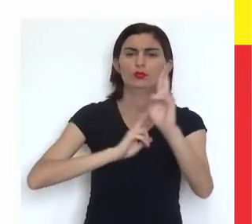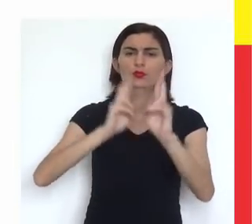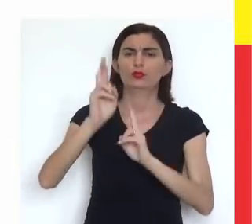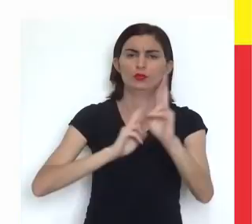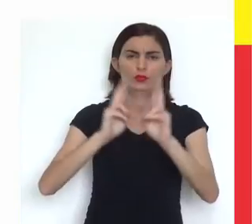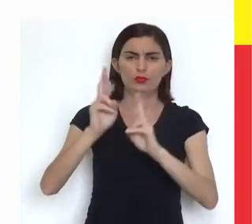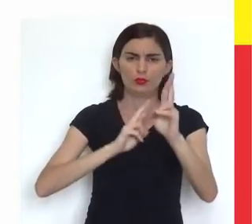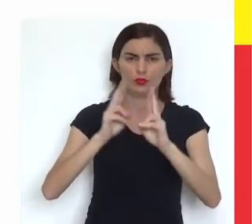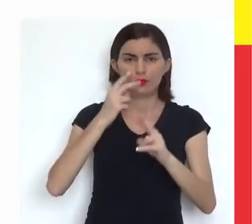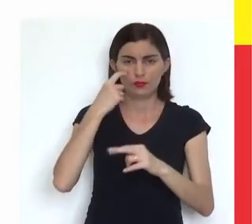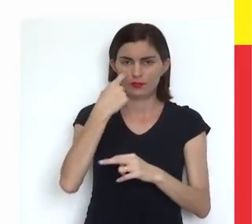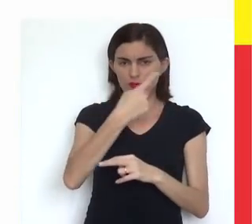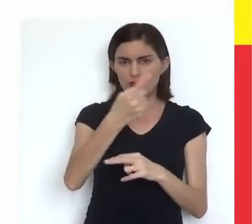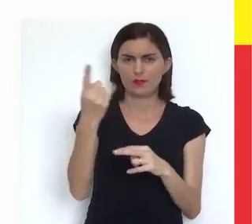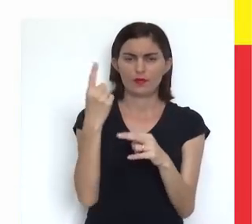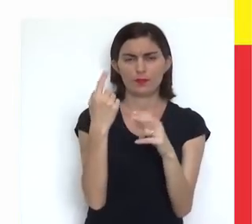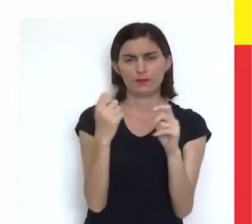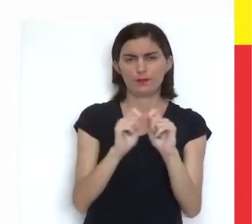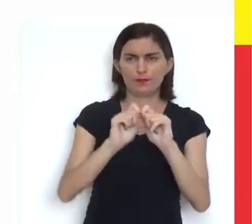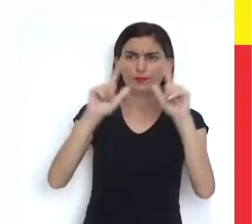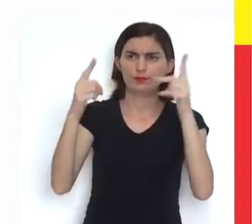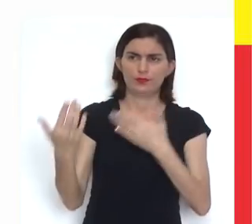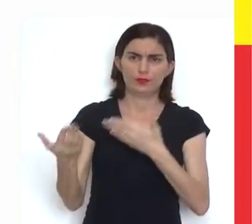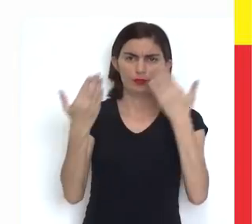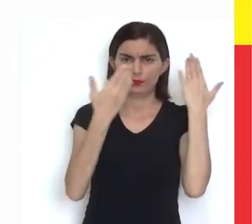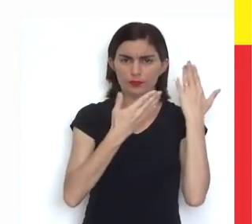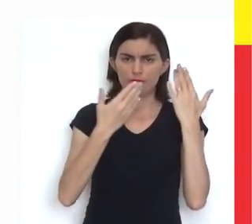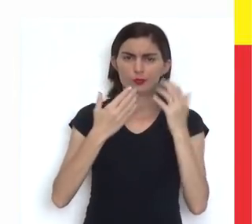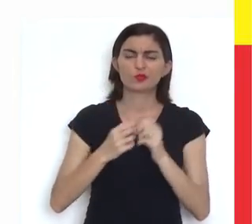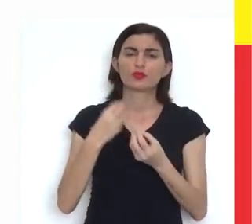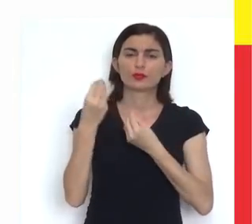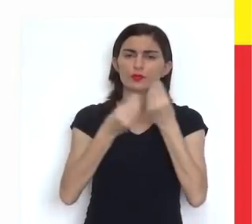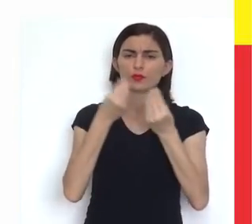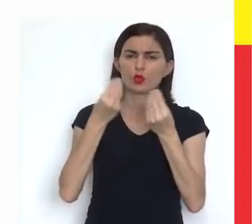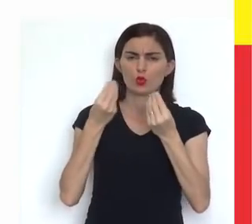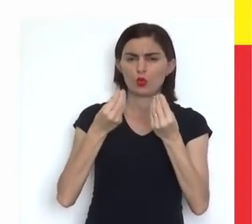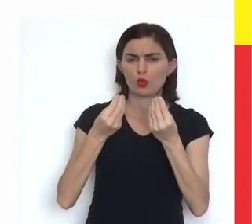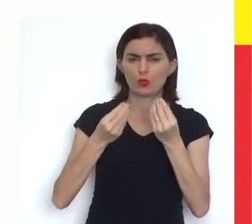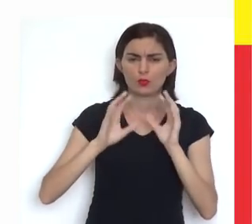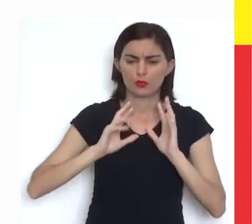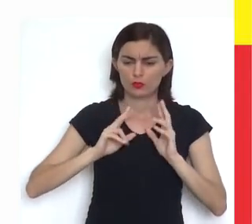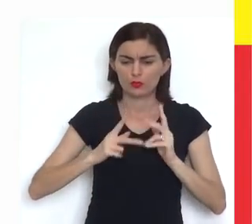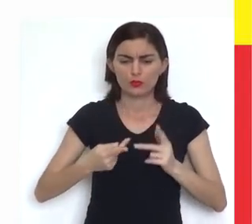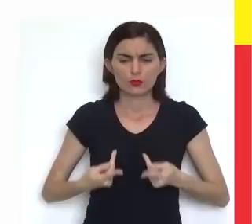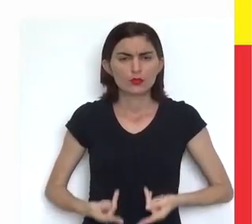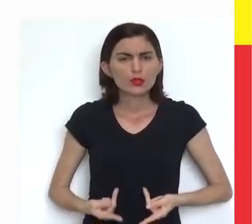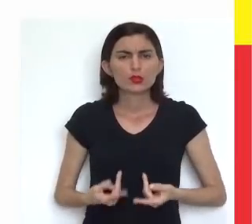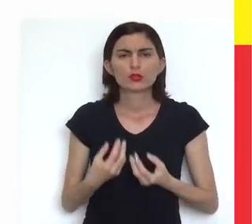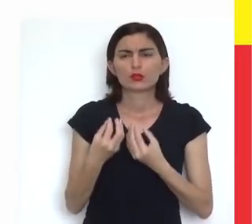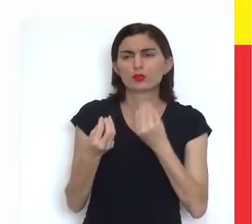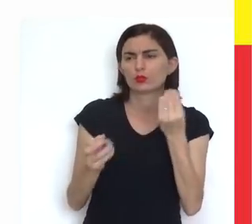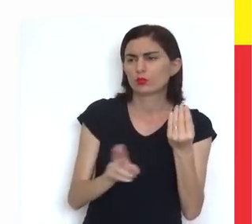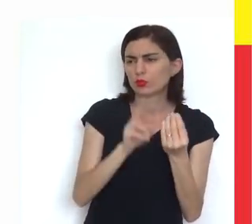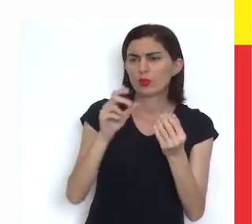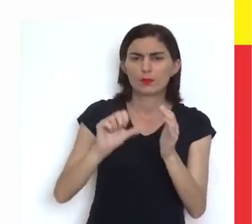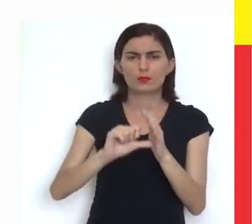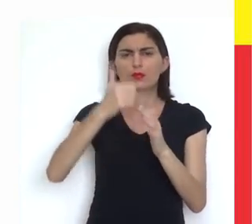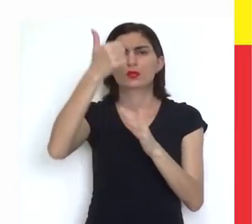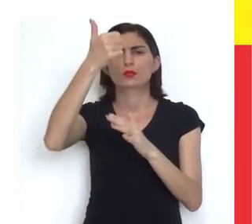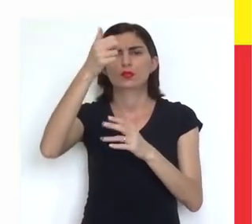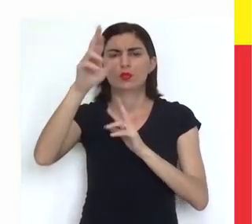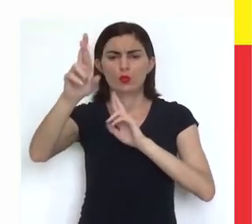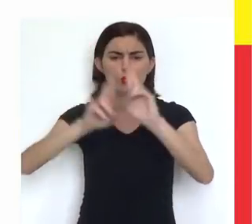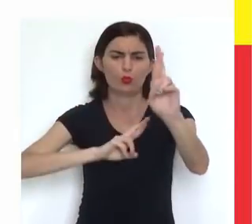rodoviário, tá? Então, vocês veem na imagem, tá? O meio de propulsão de força humana, tá? Então, os primeiros